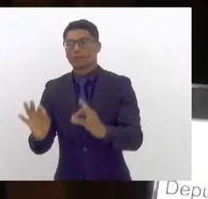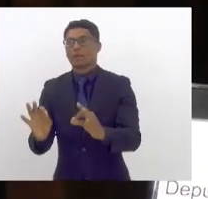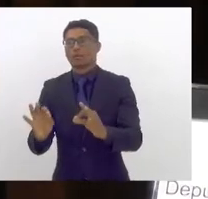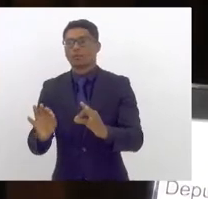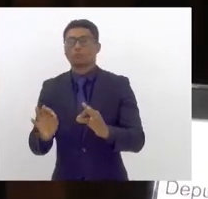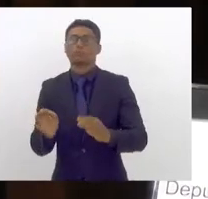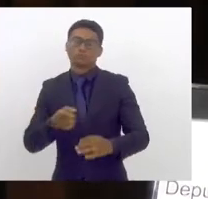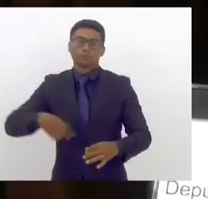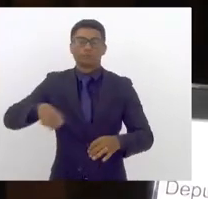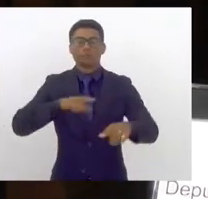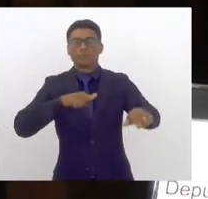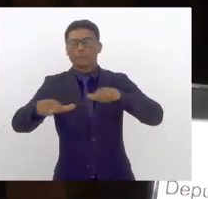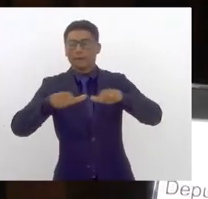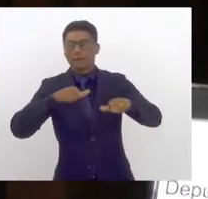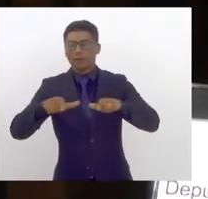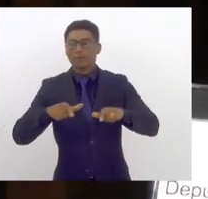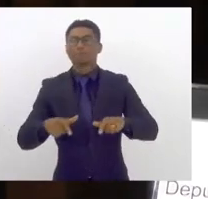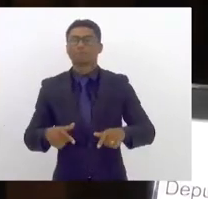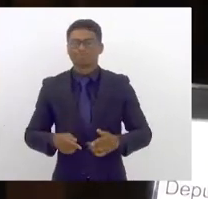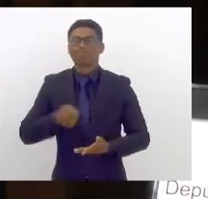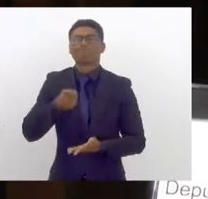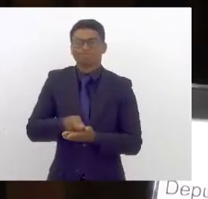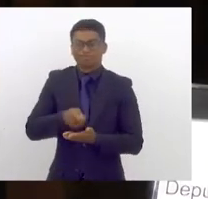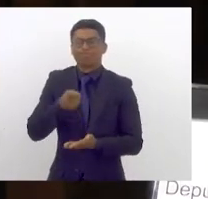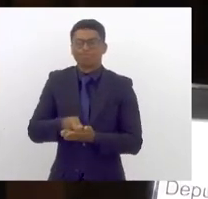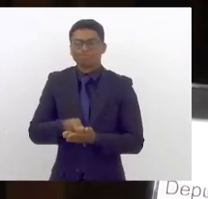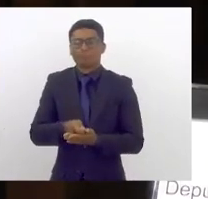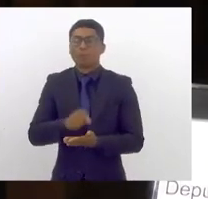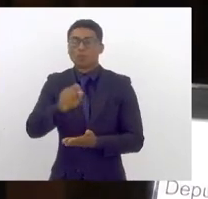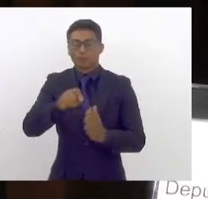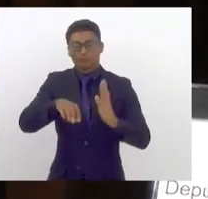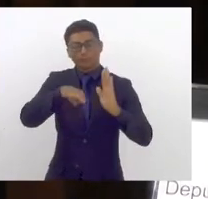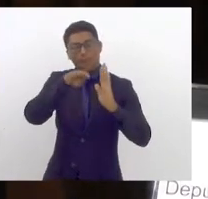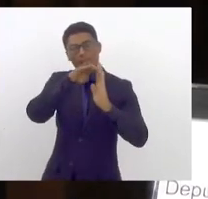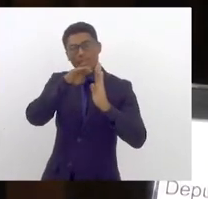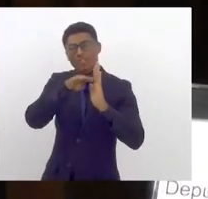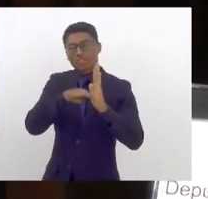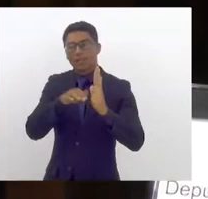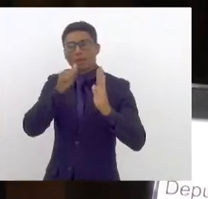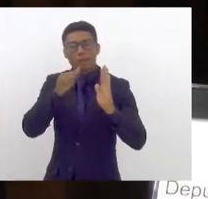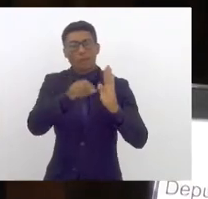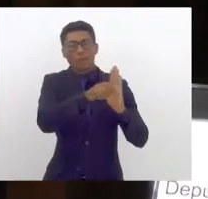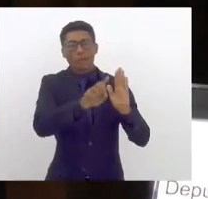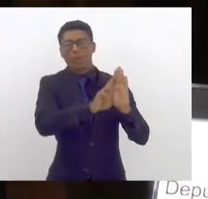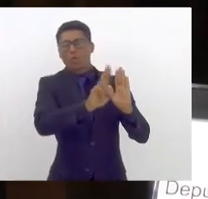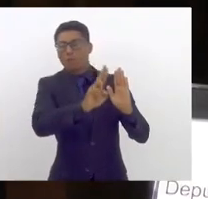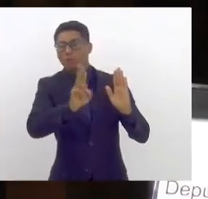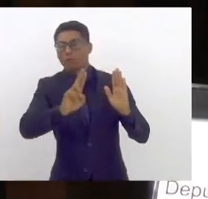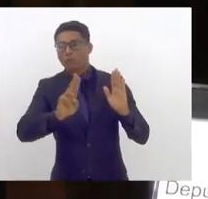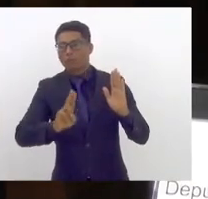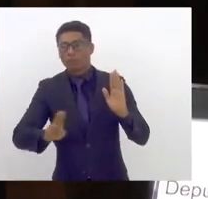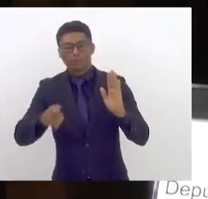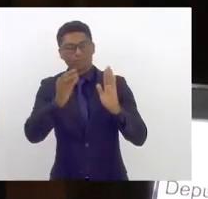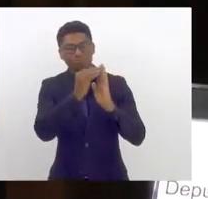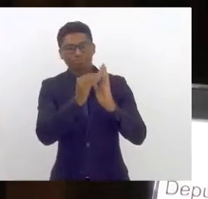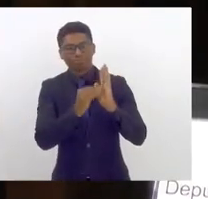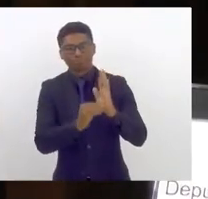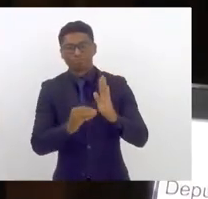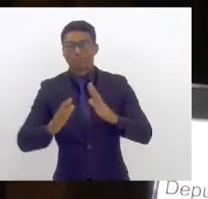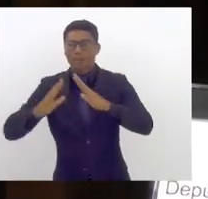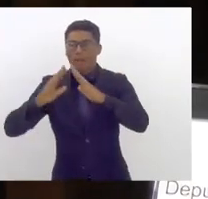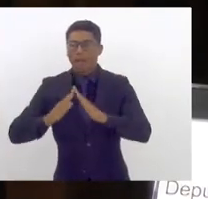paragmático é com listas de mulheres né as mulheres Elas têm nome Elas têm endereço Elas têm uma